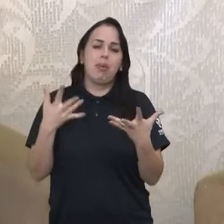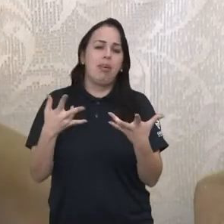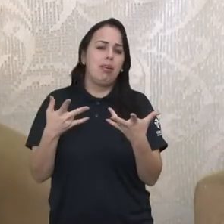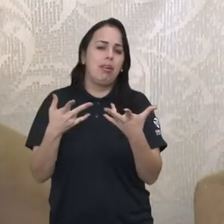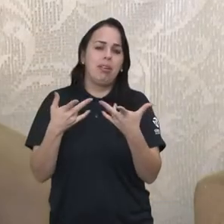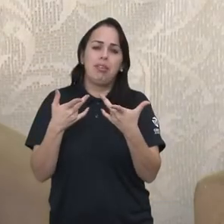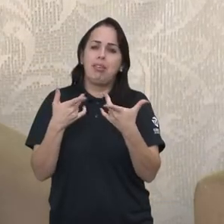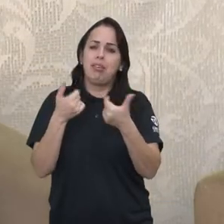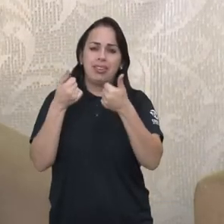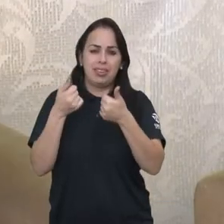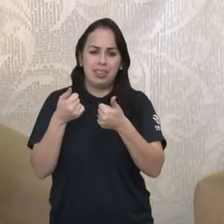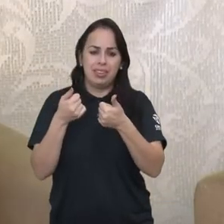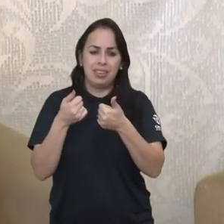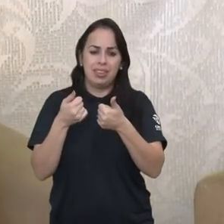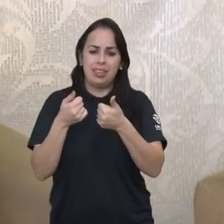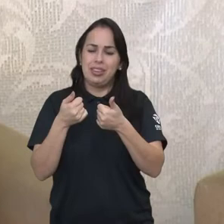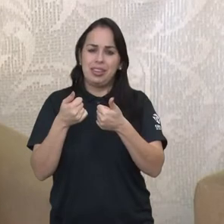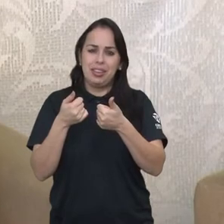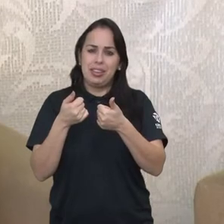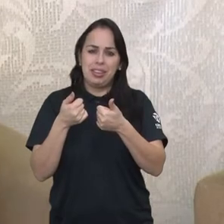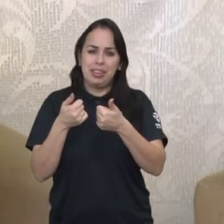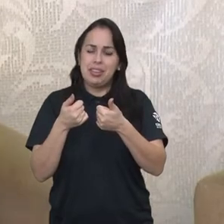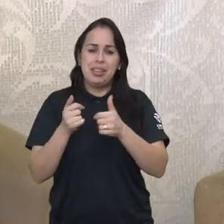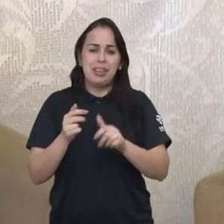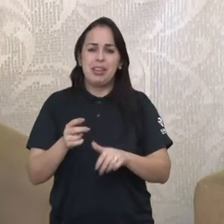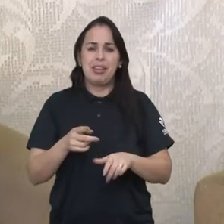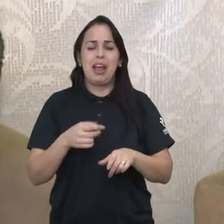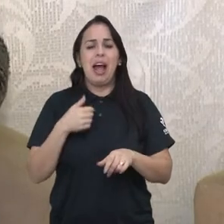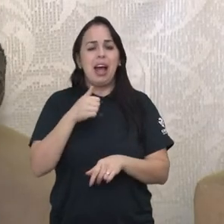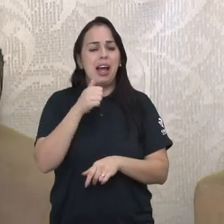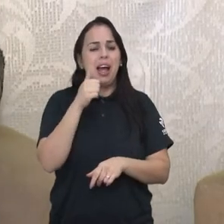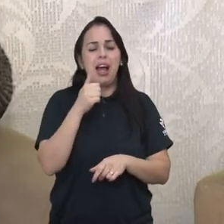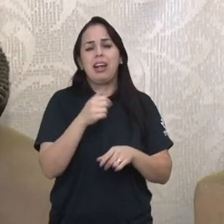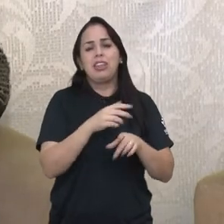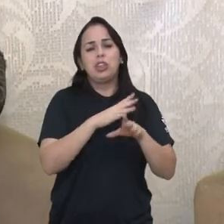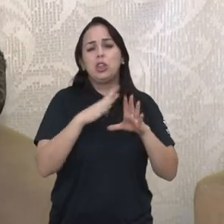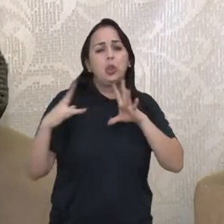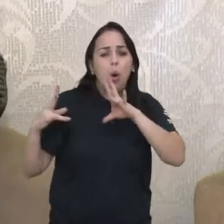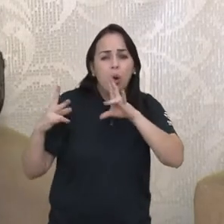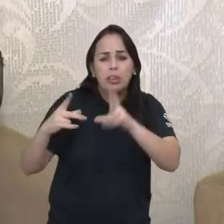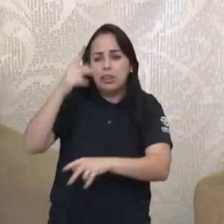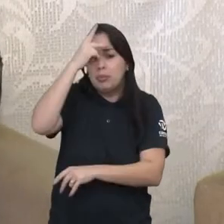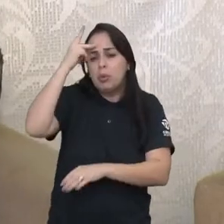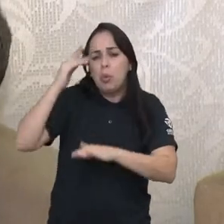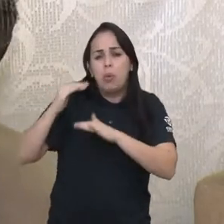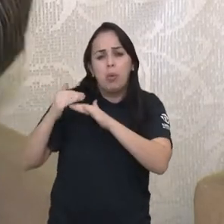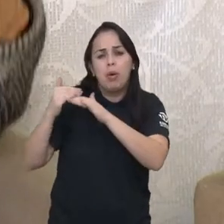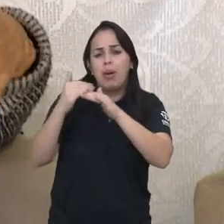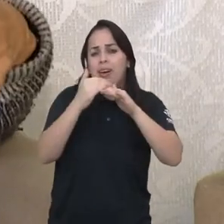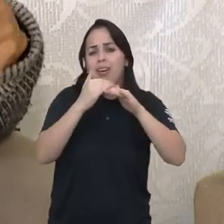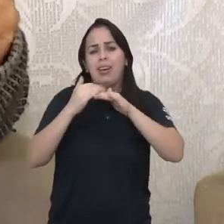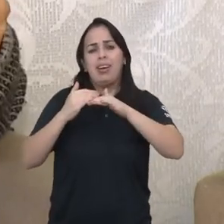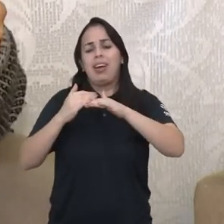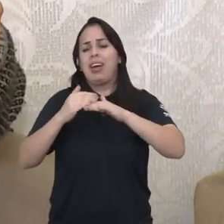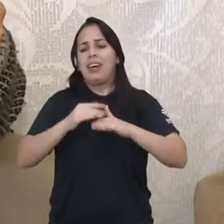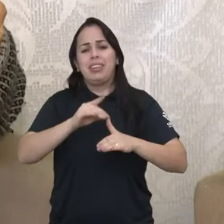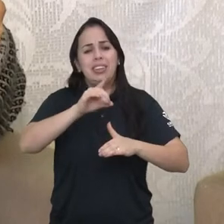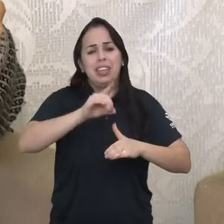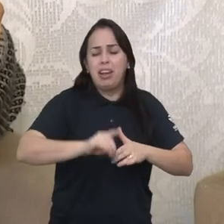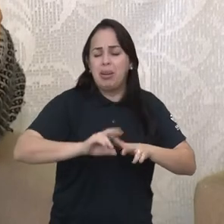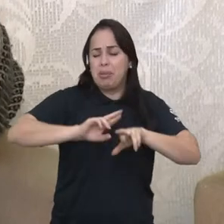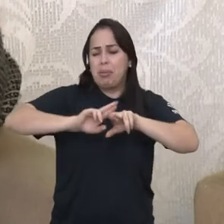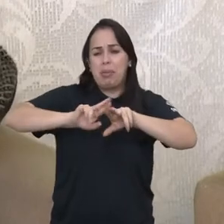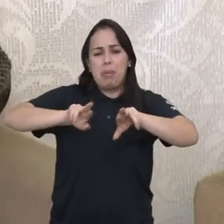desde a última primeira à última uma das meninas são boas ótima a direção